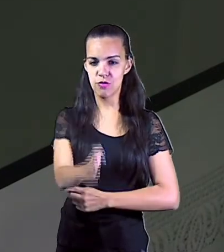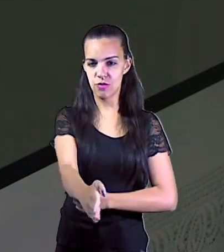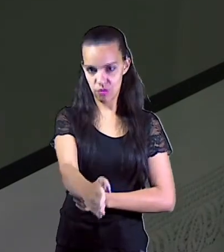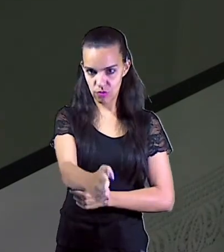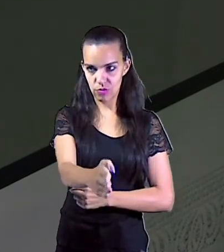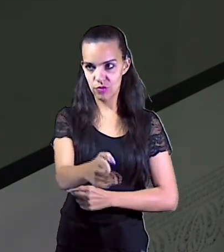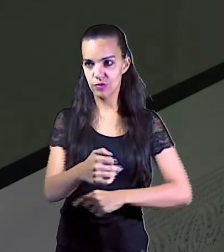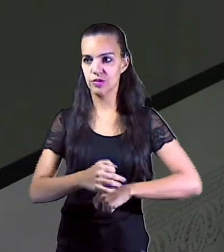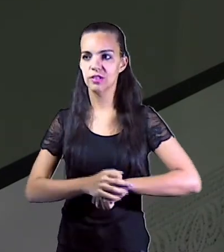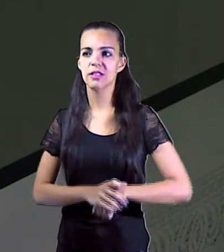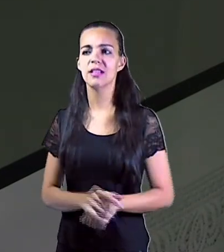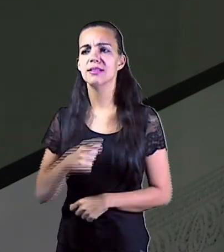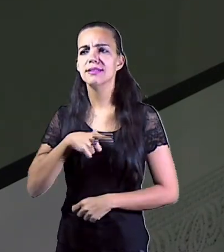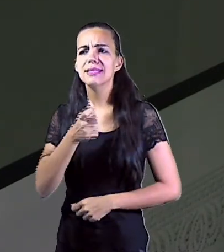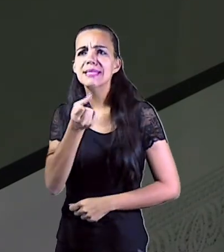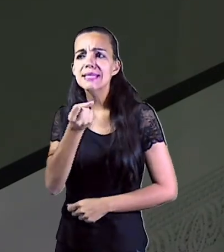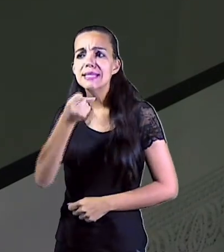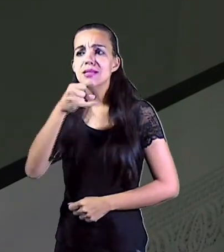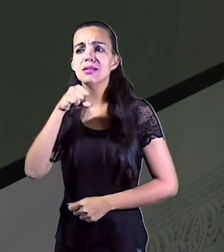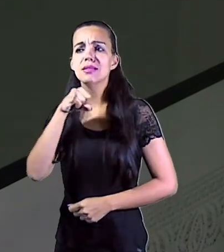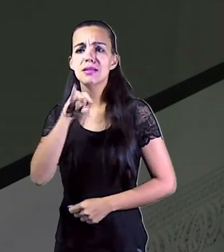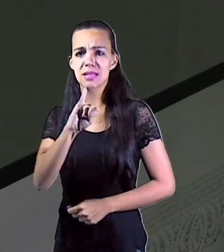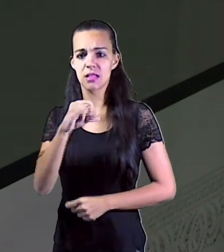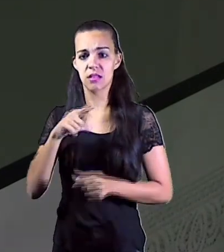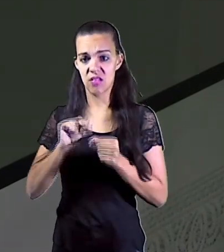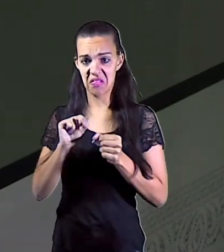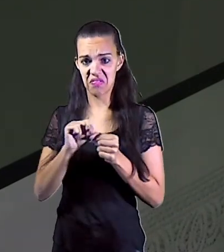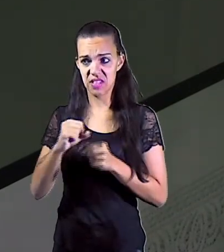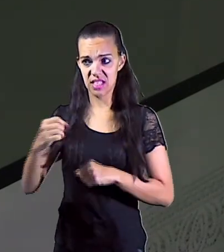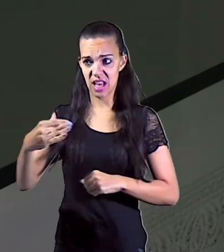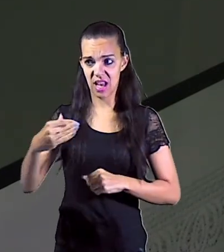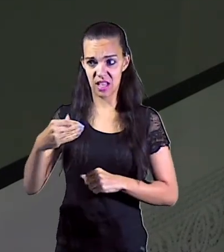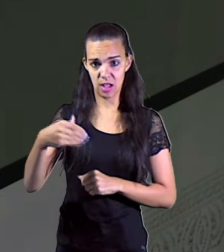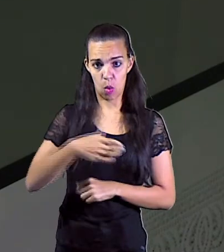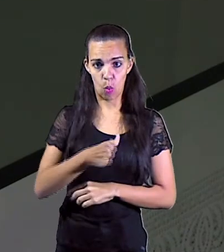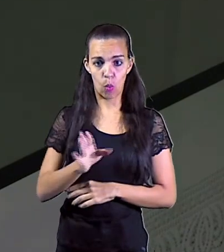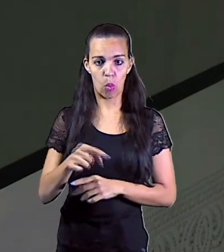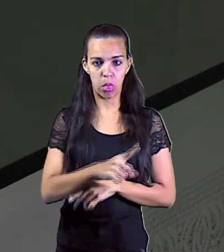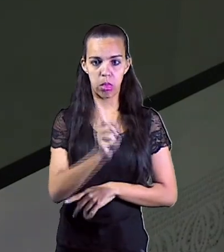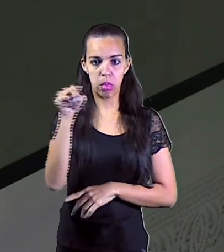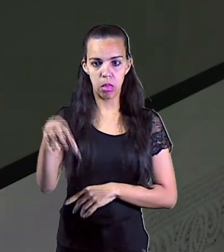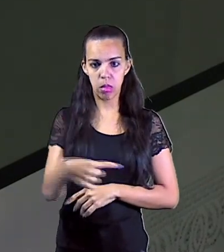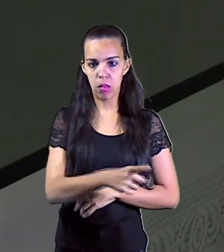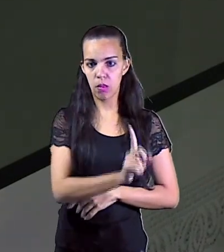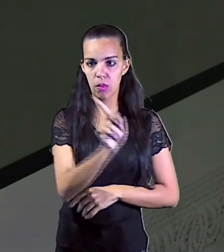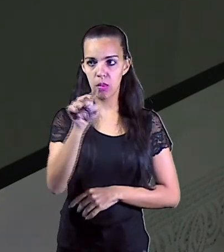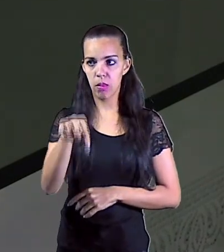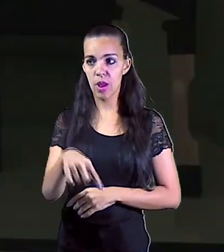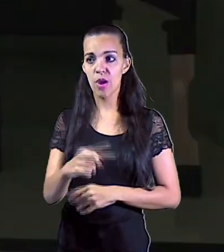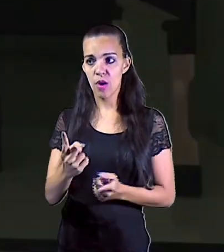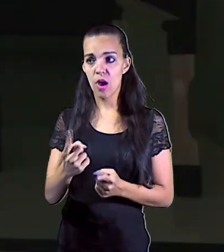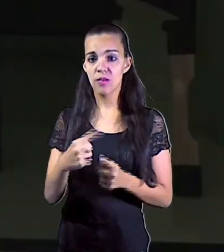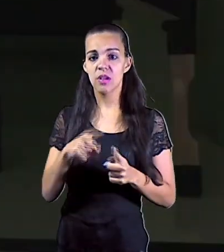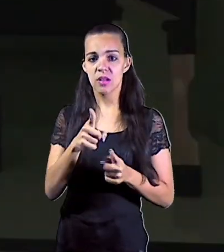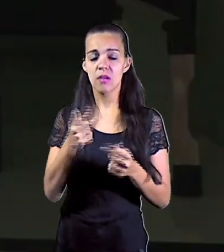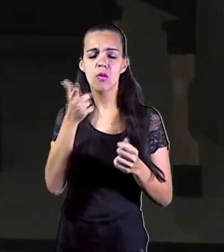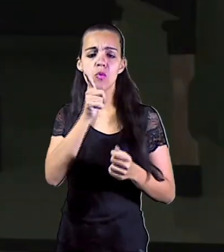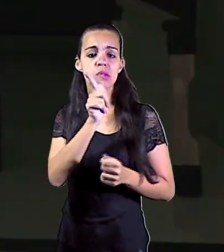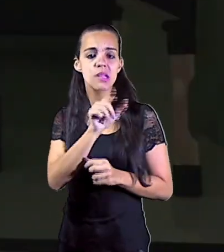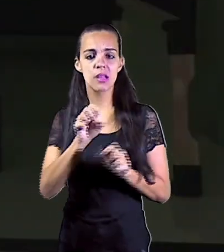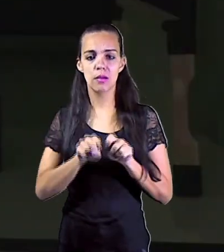tá? Se ela fizesse curva, o que que aconteceria aqui nesse caso? A luz ela